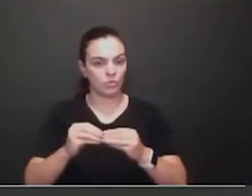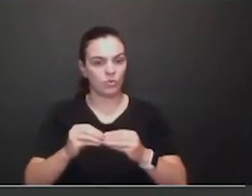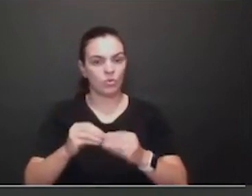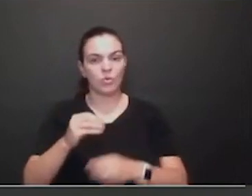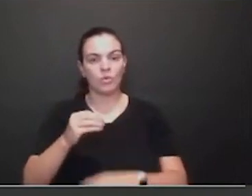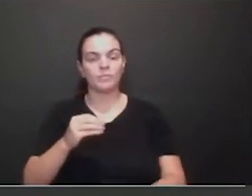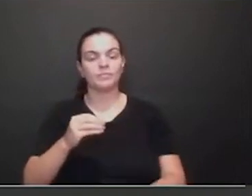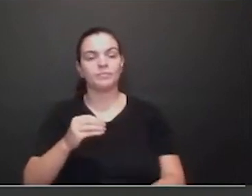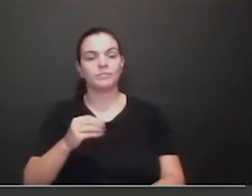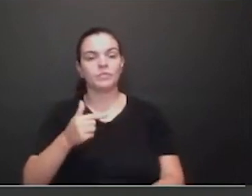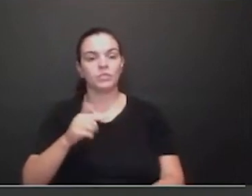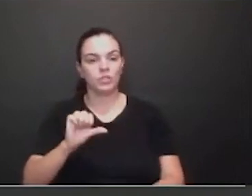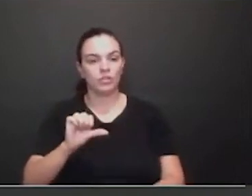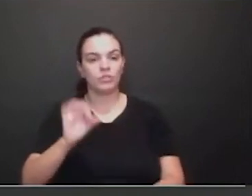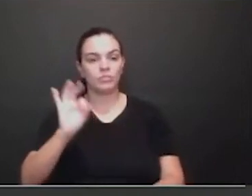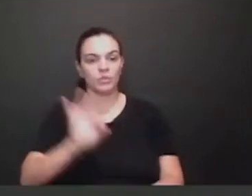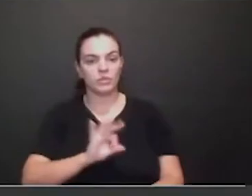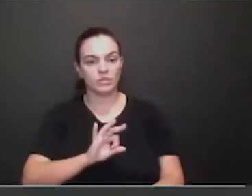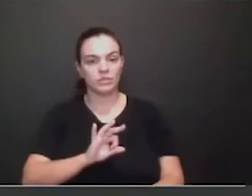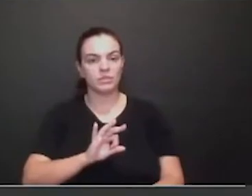e 59% em andamento.